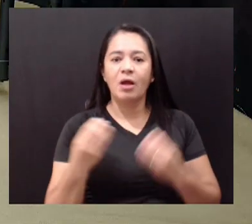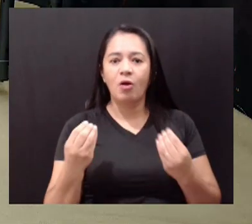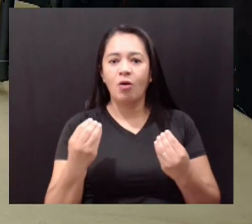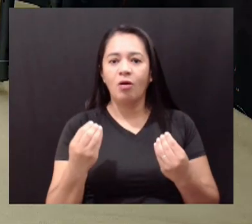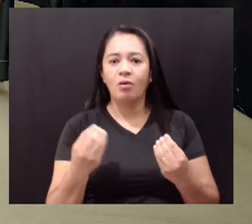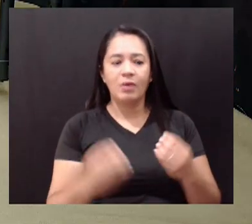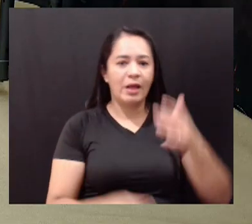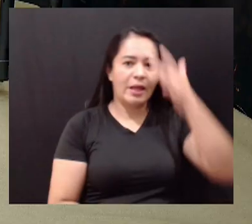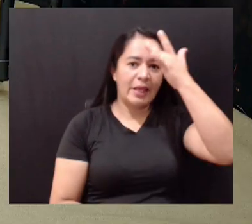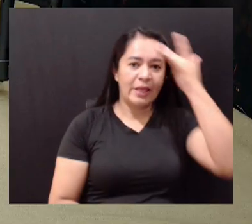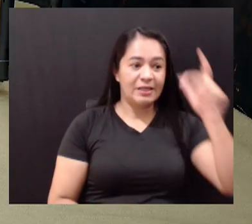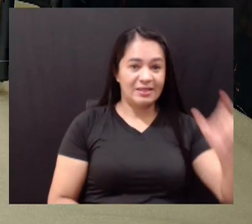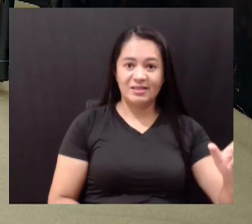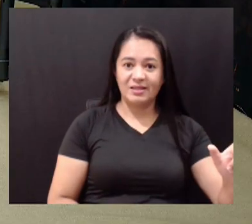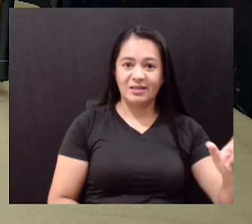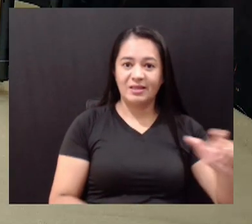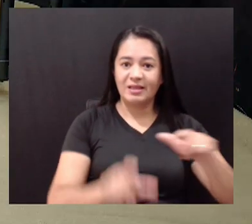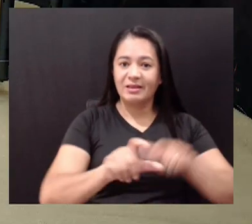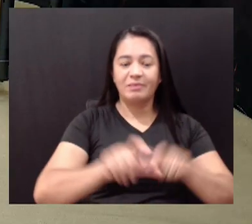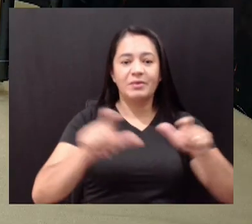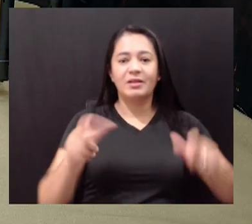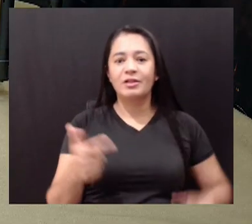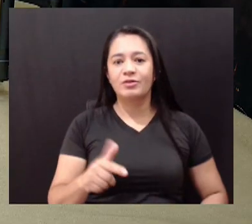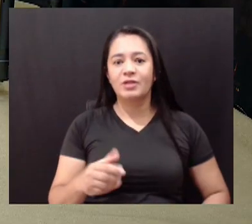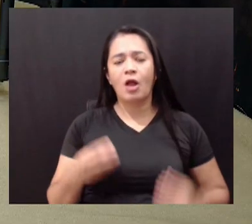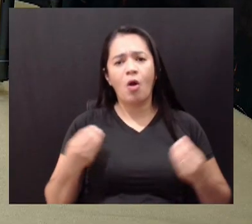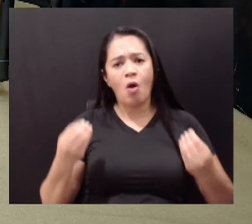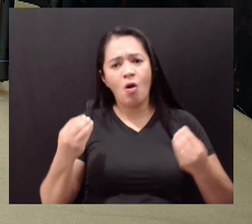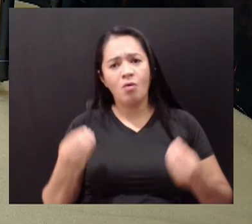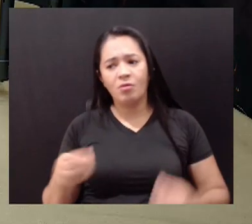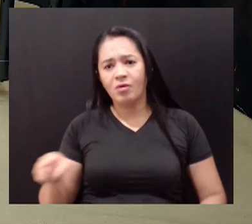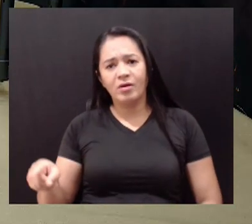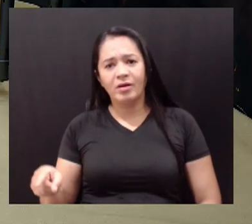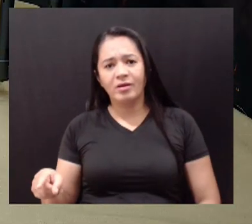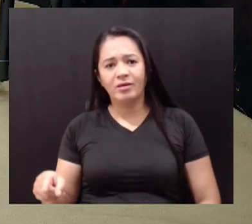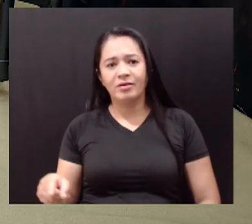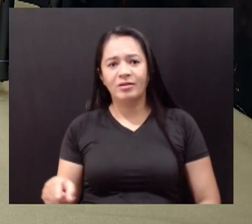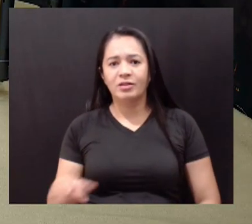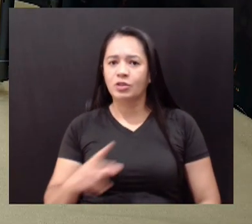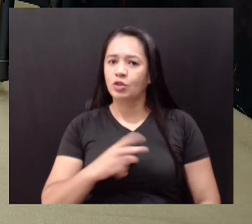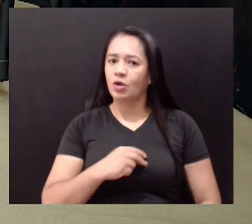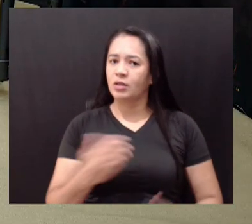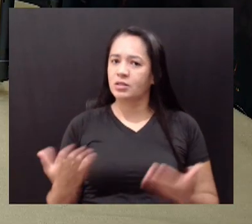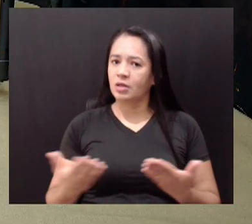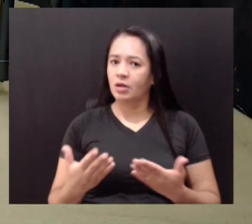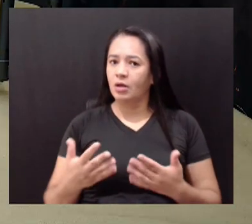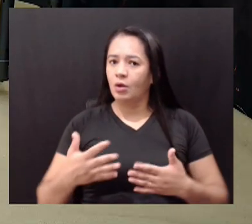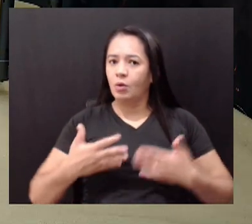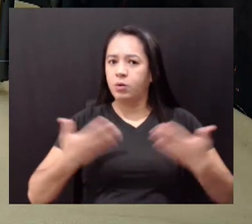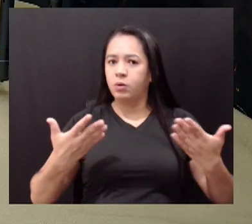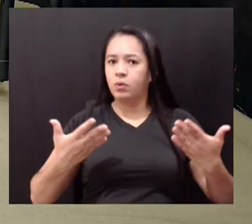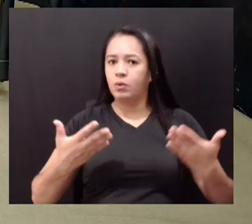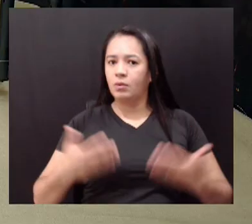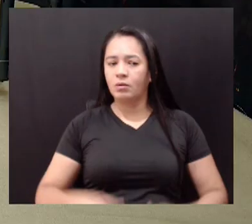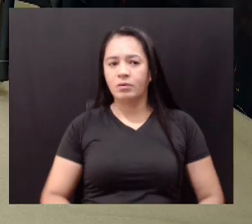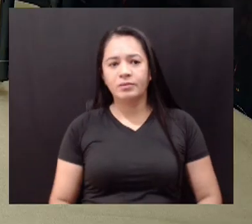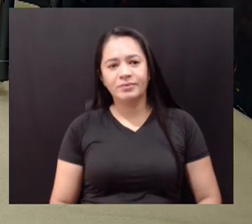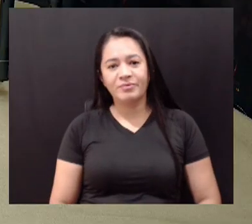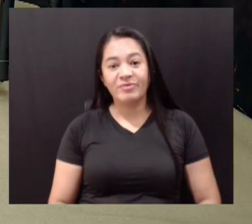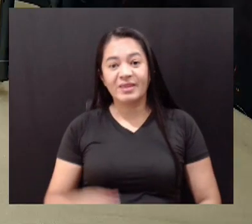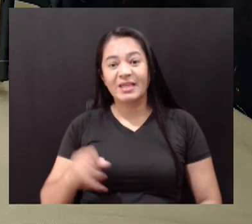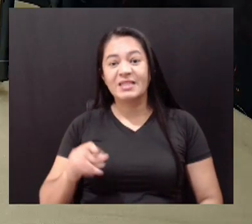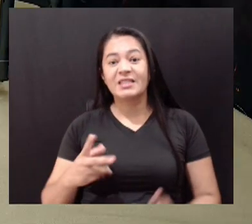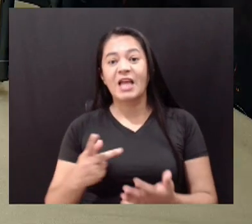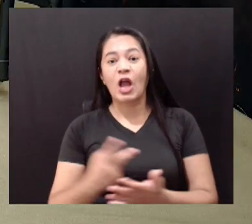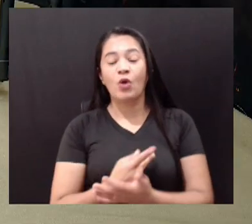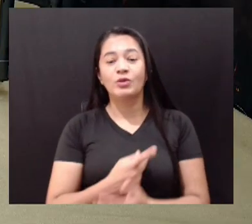querer responder pela pessoa. Poxa vida, eu vou falar, me assustei agora. André, se acontece isso numa organização onde você